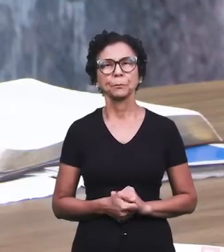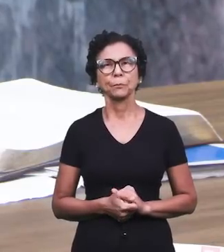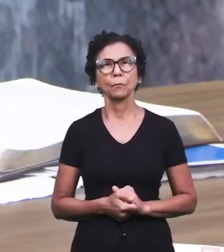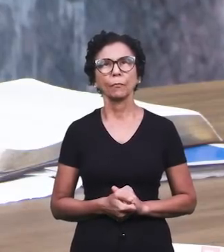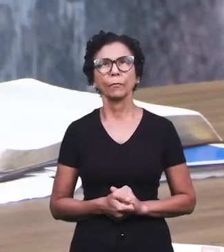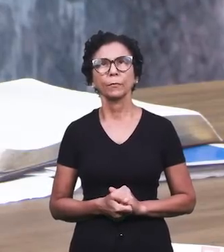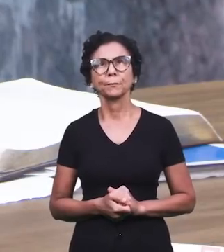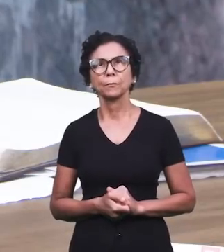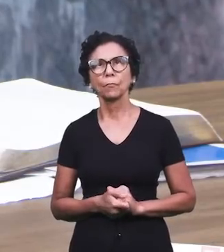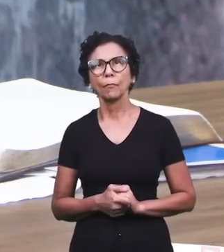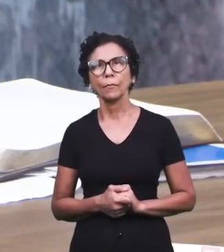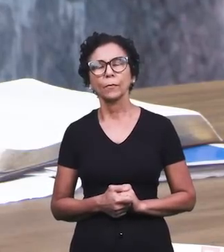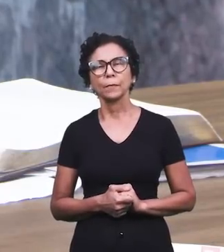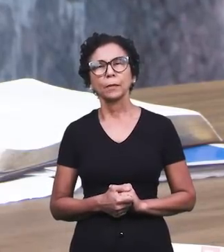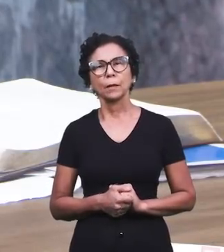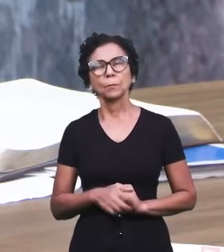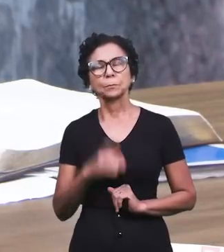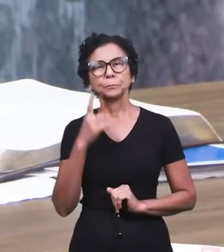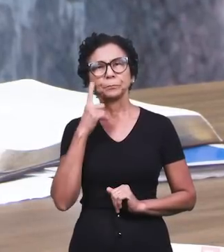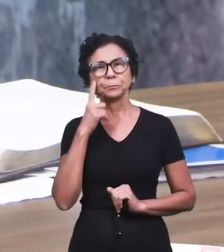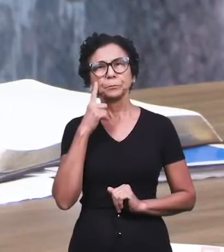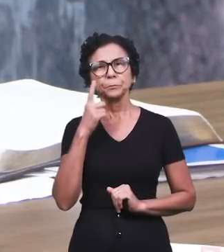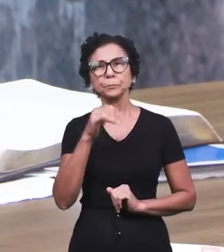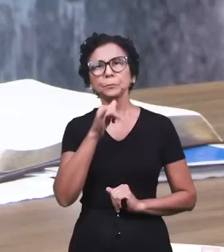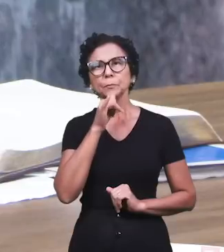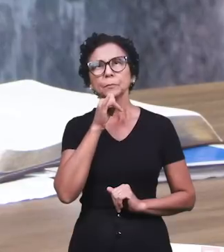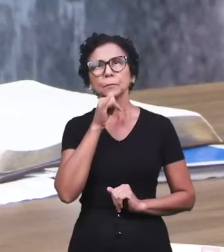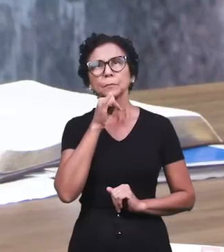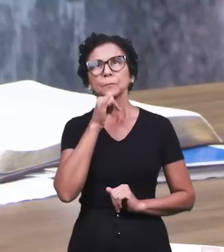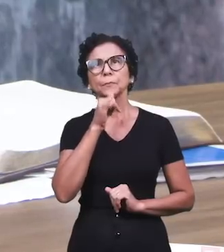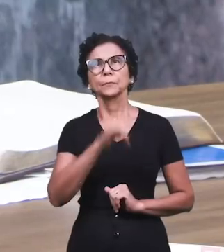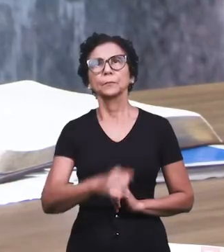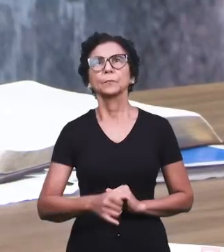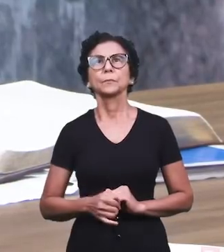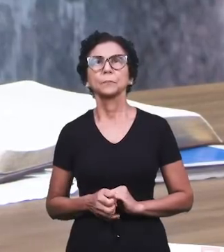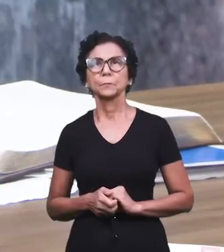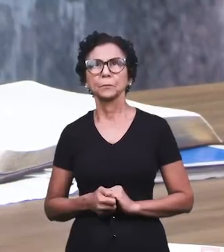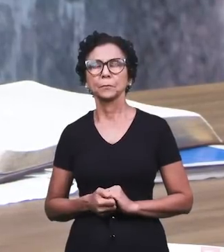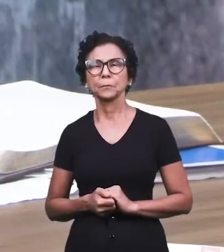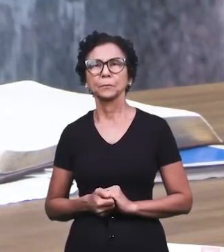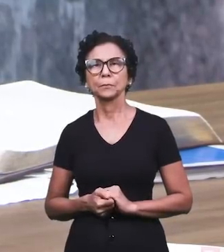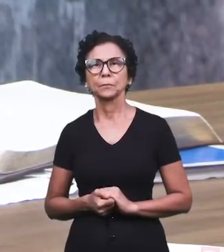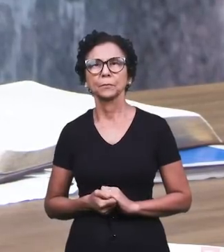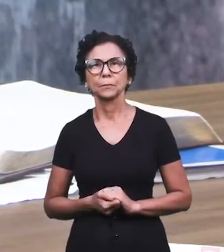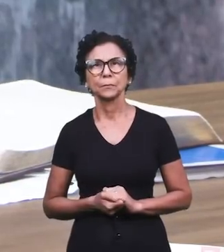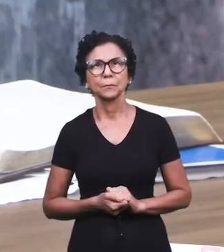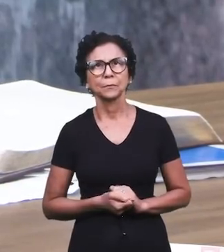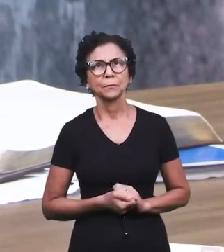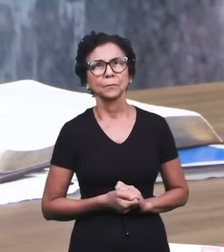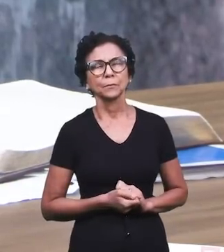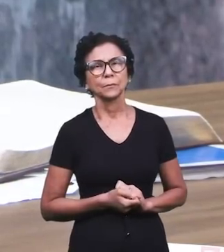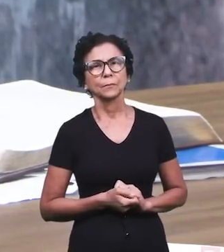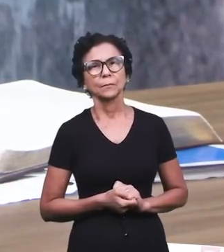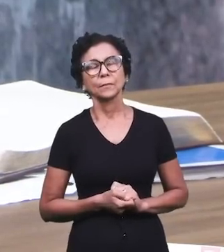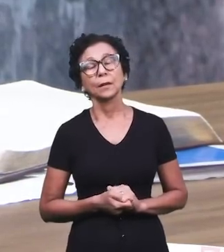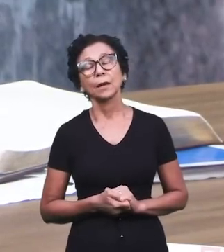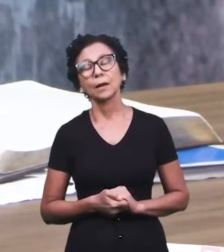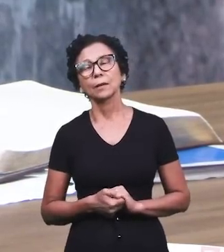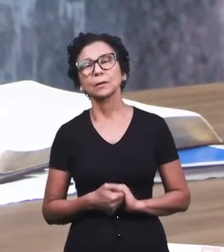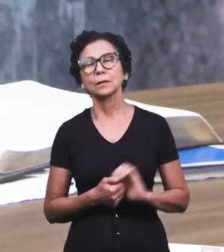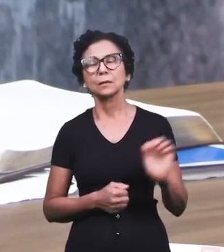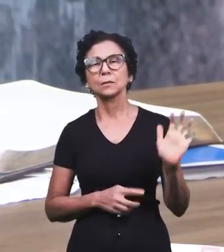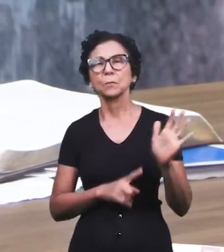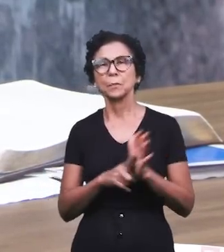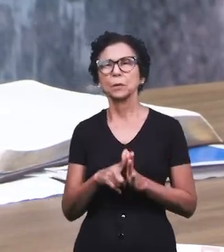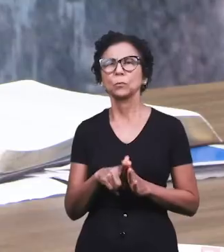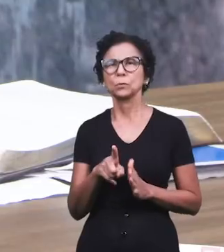Escritura, levando isso em consideração, como, por exemplo, quando ele é provocado com uma pergunta se deveriam pagar imposto ou não. E aí